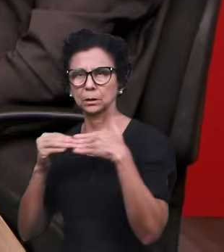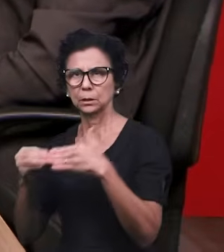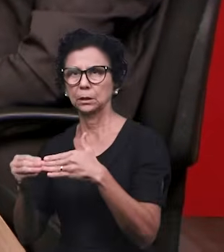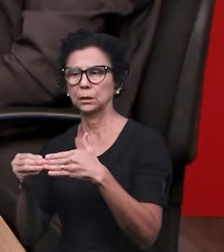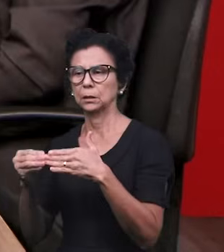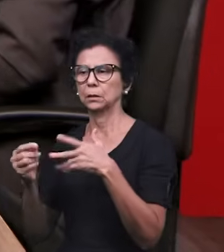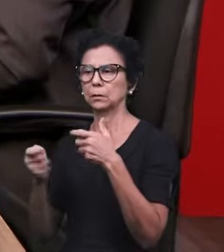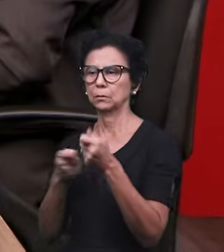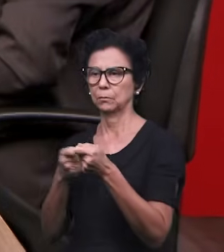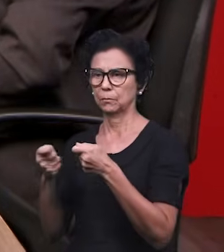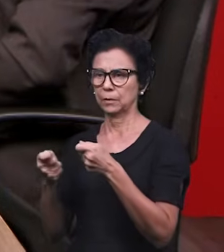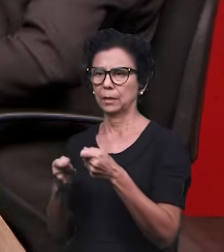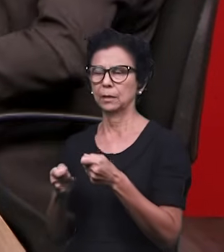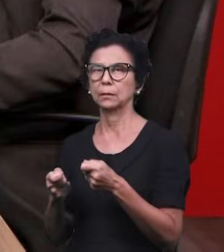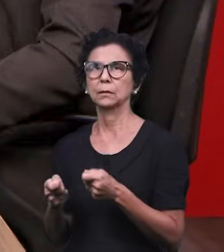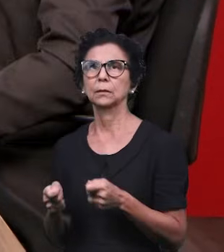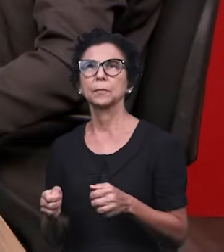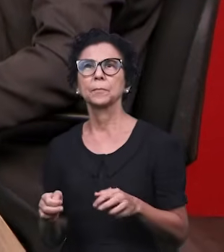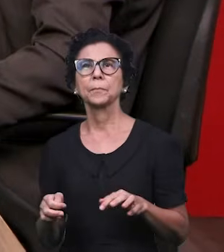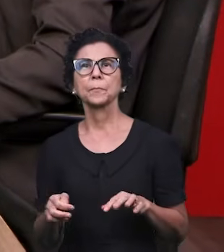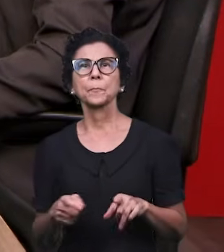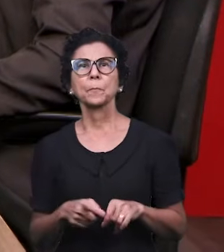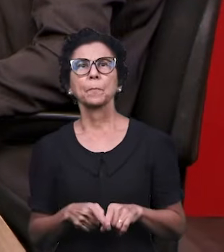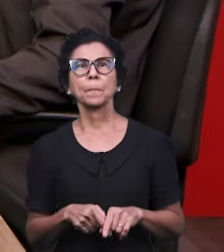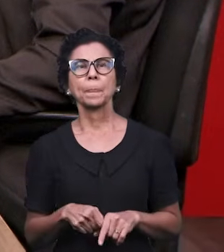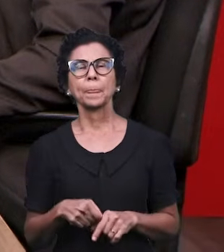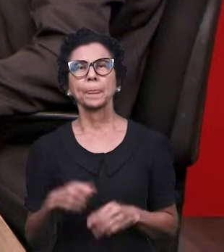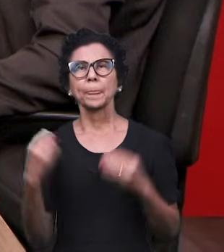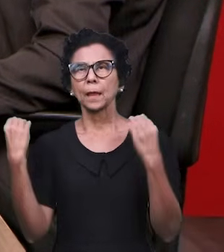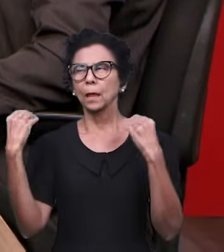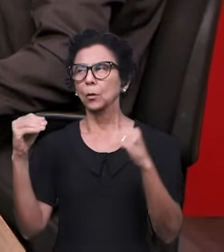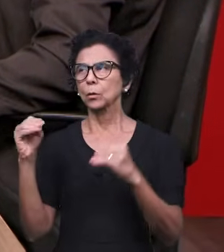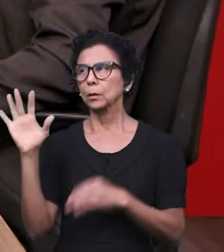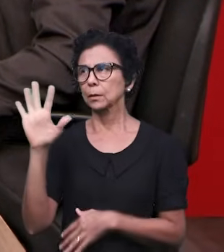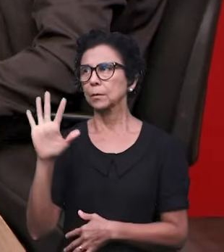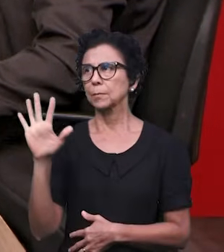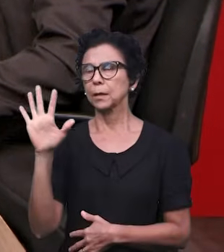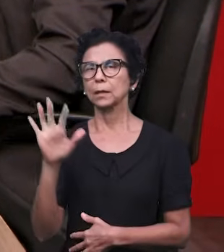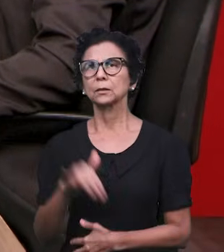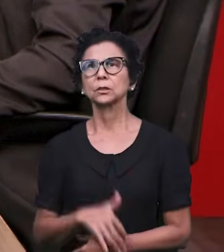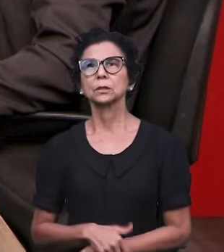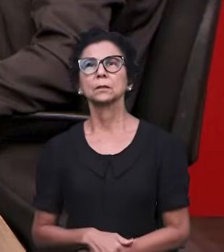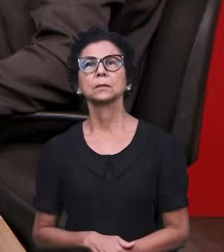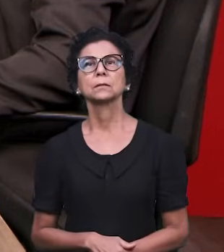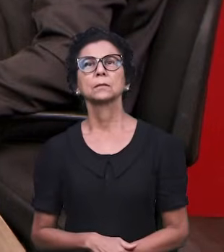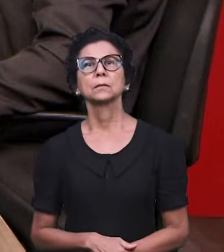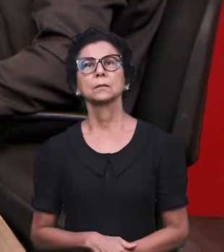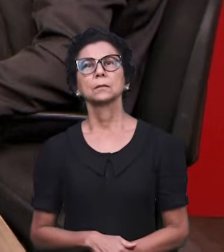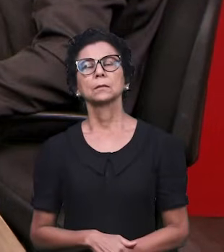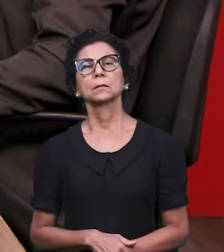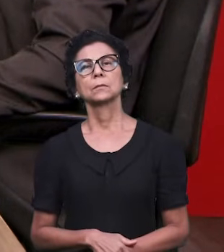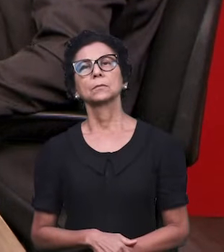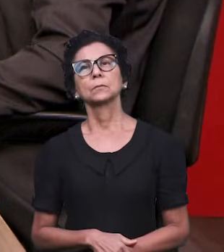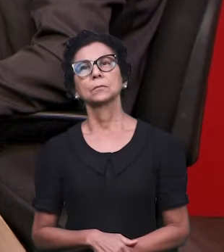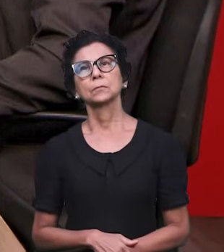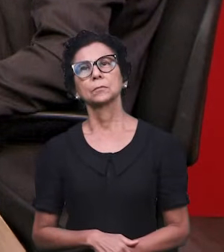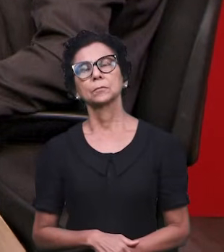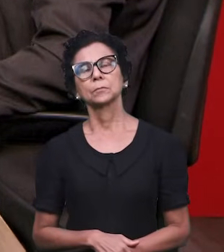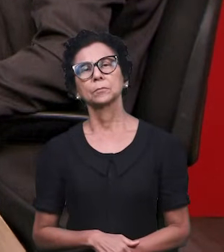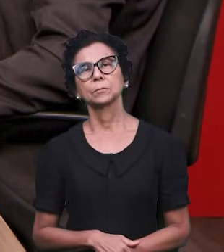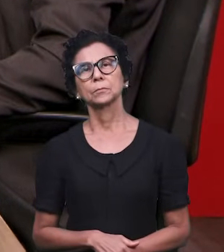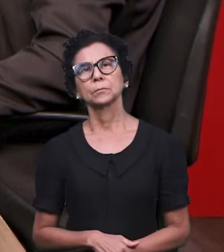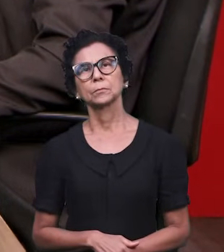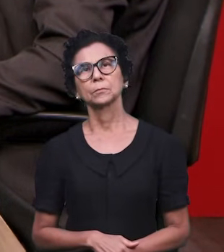Há um quadro, acho que vai ser colocado aqui, um quadro só para quem está